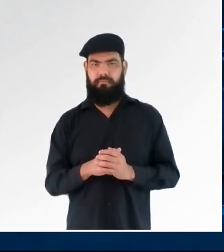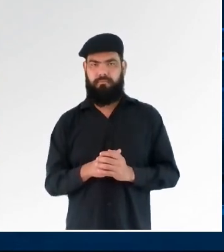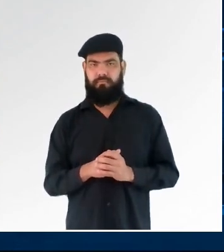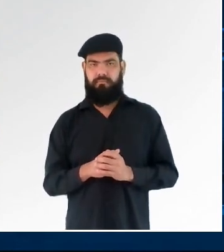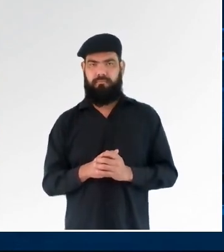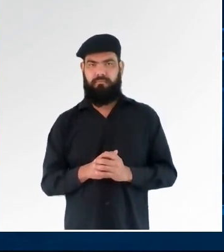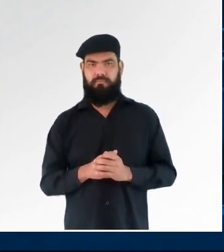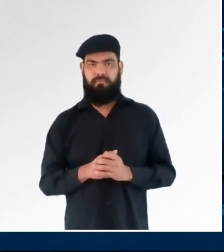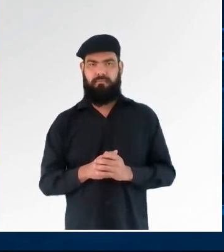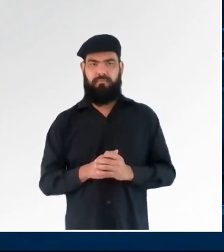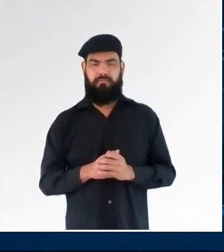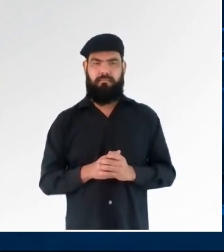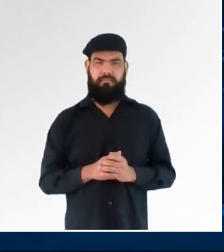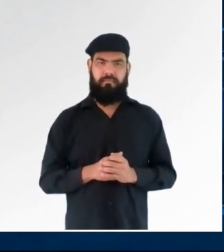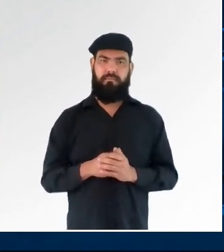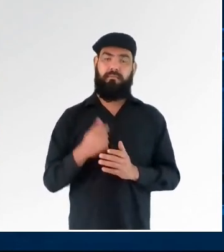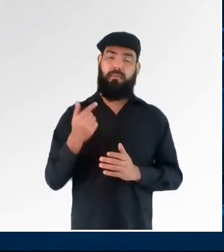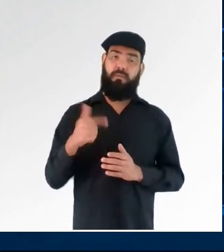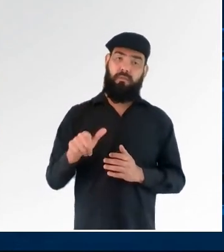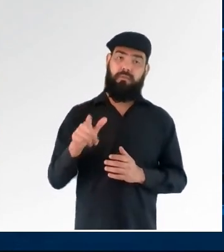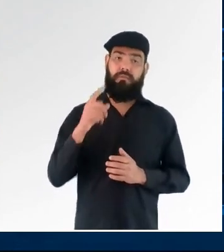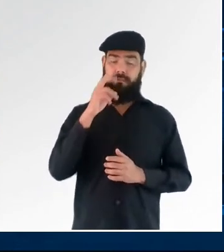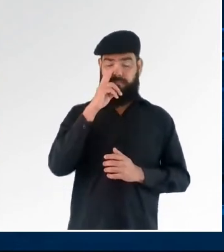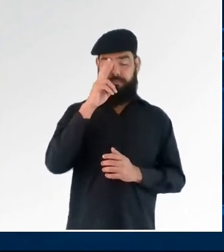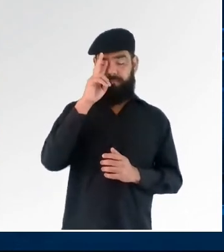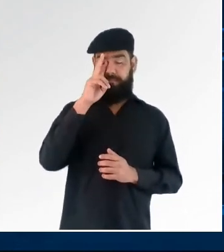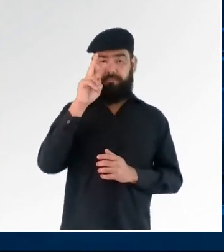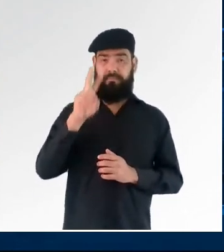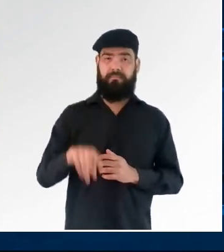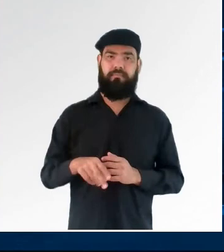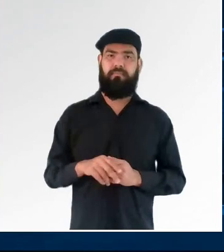Outra situação, não se esqueça das referências